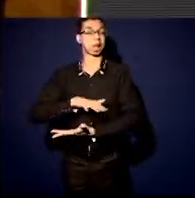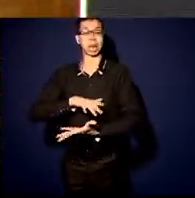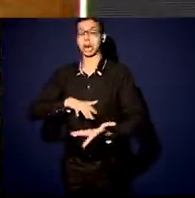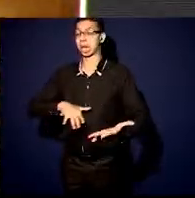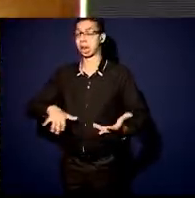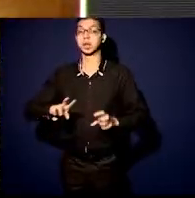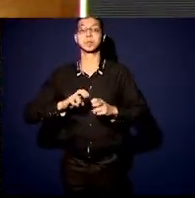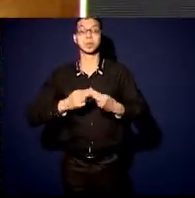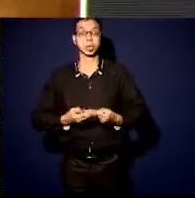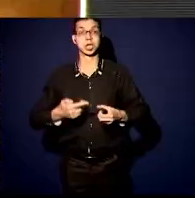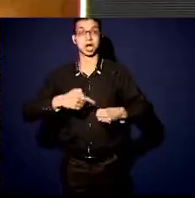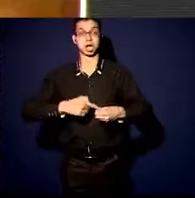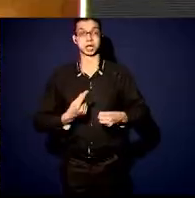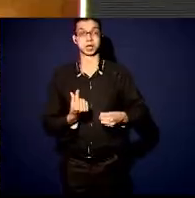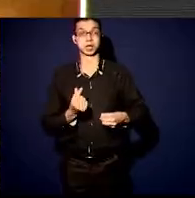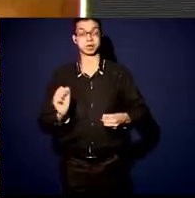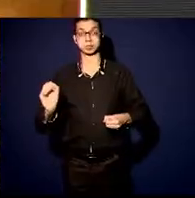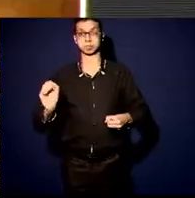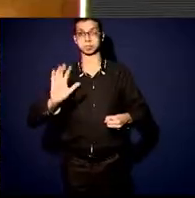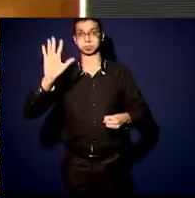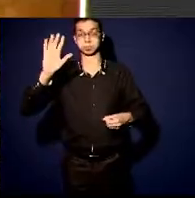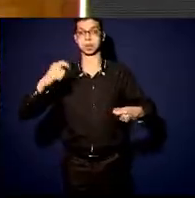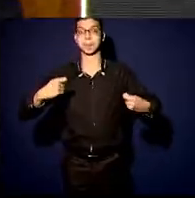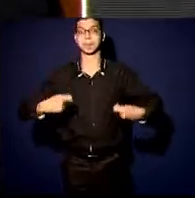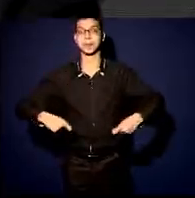que por isso tinha que aumentar a gasolina